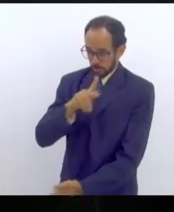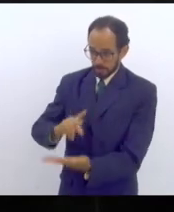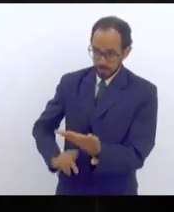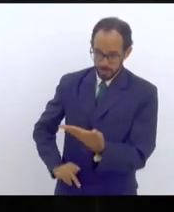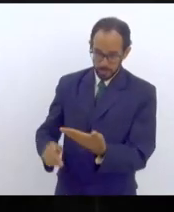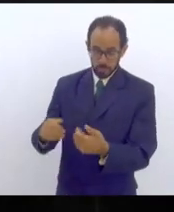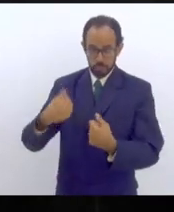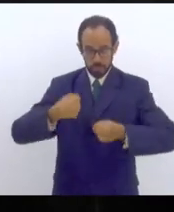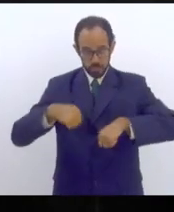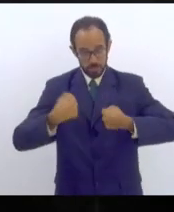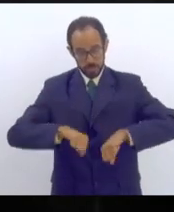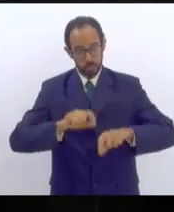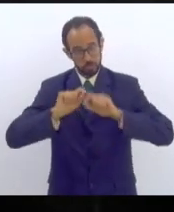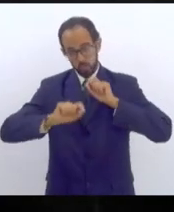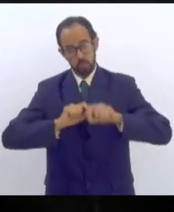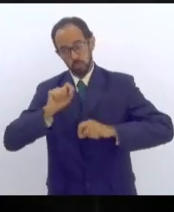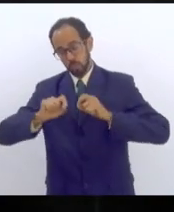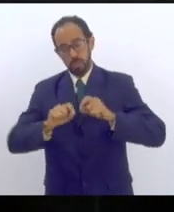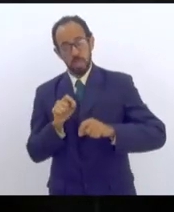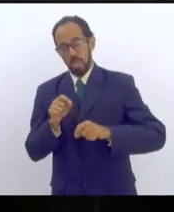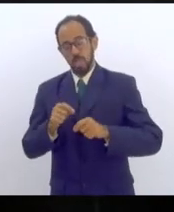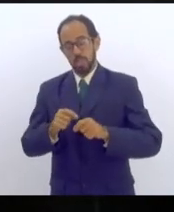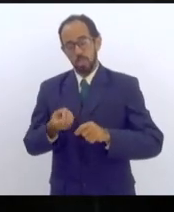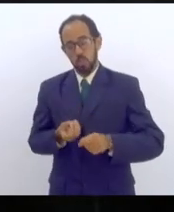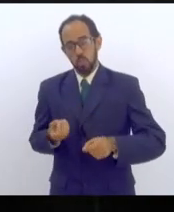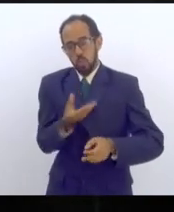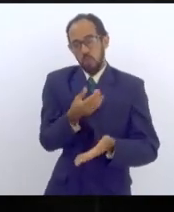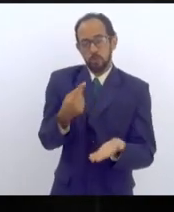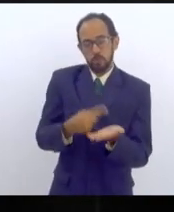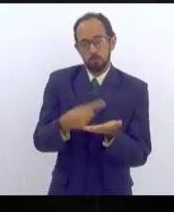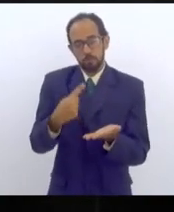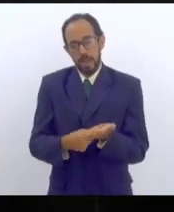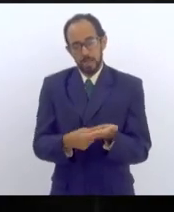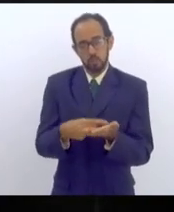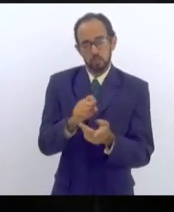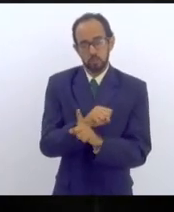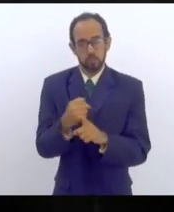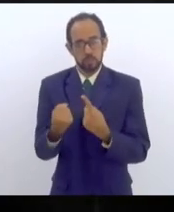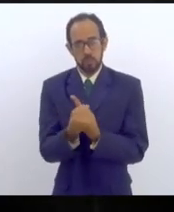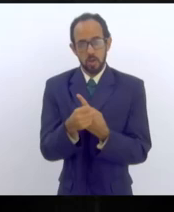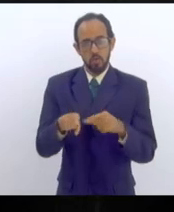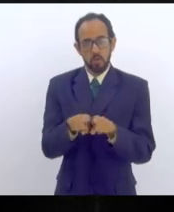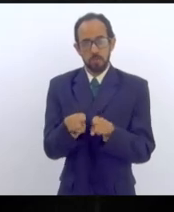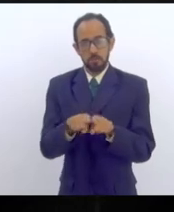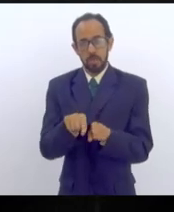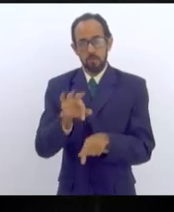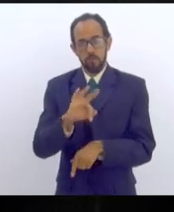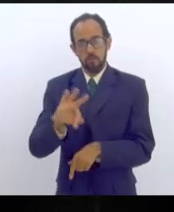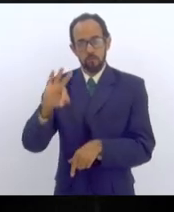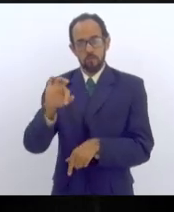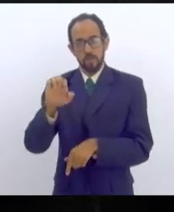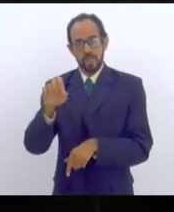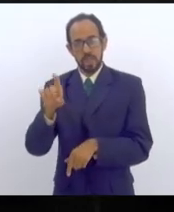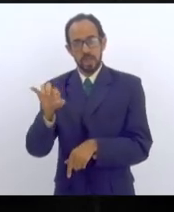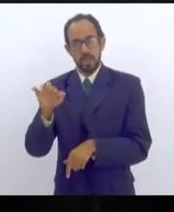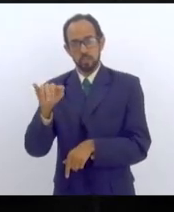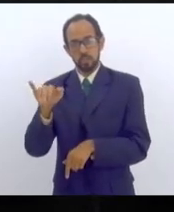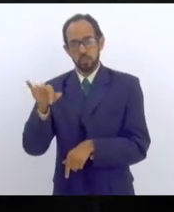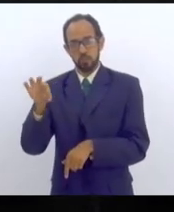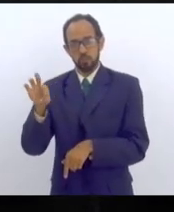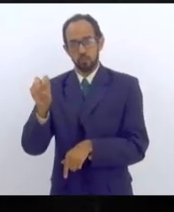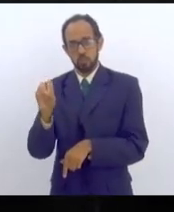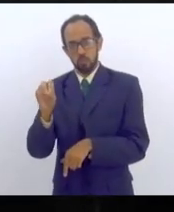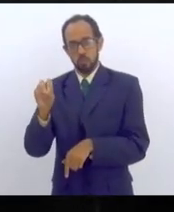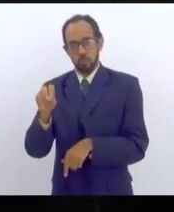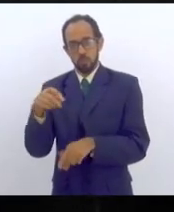se construir um novo pacto social e federativo, demonstrando-se que é